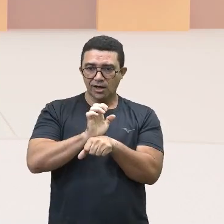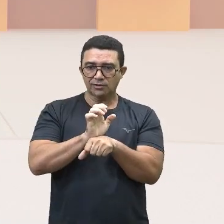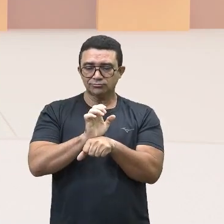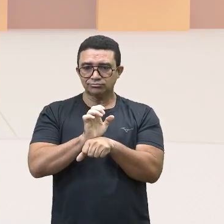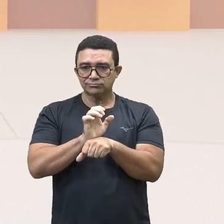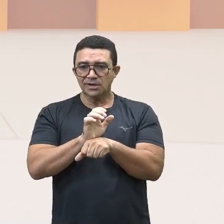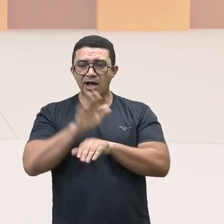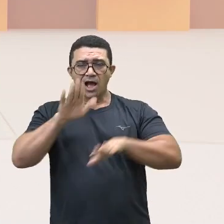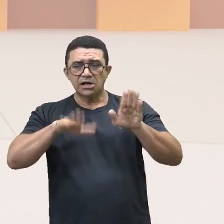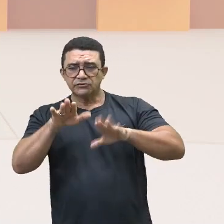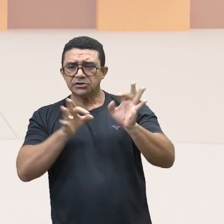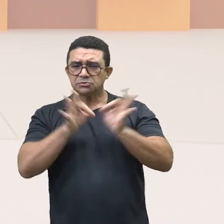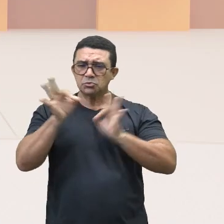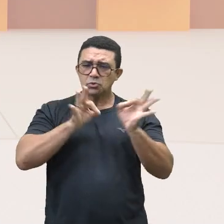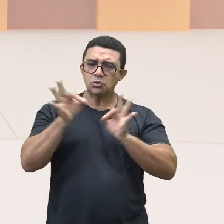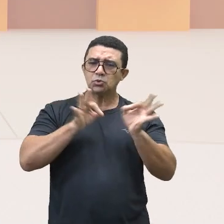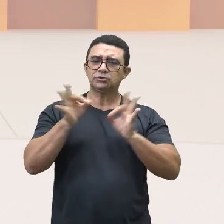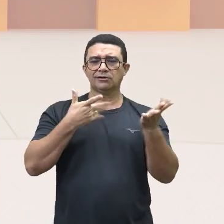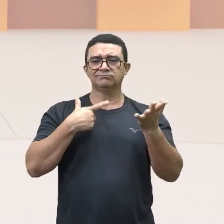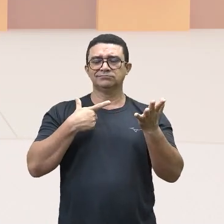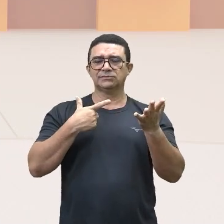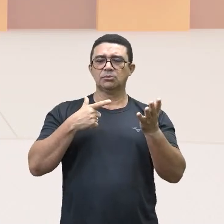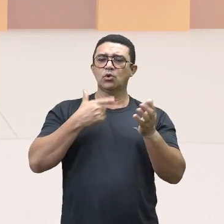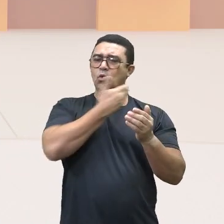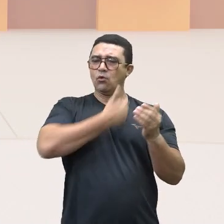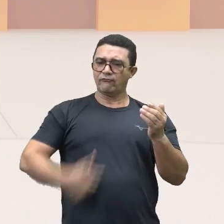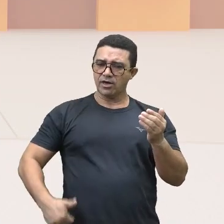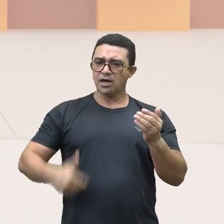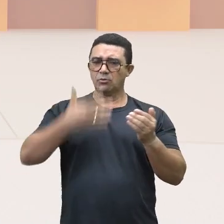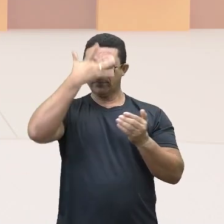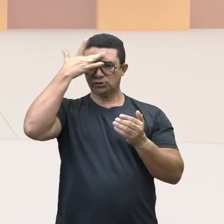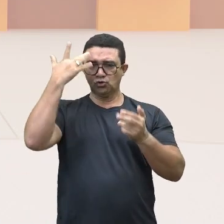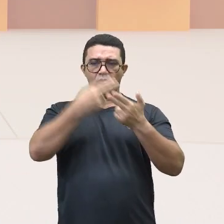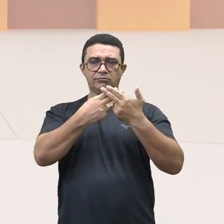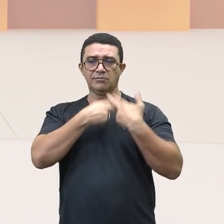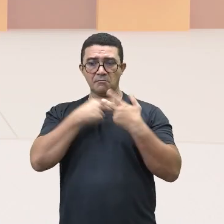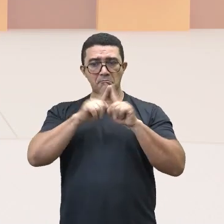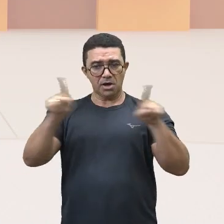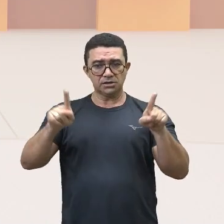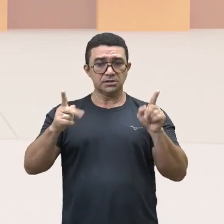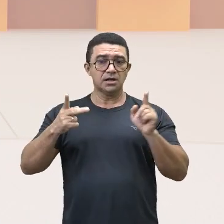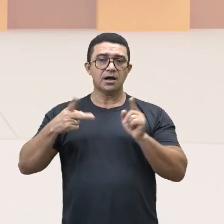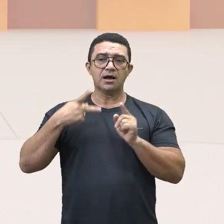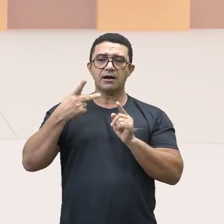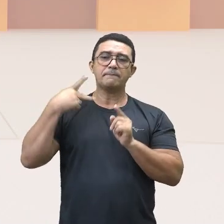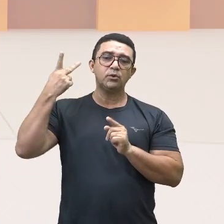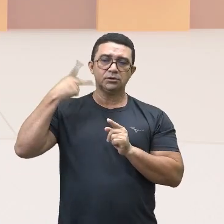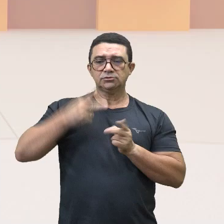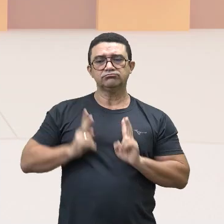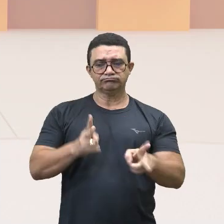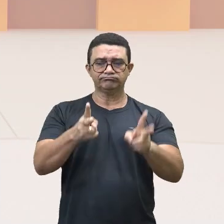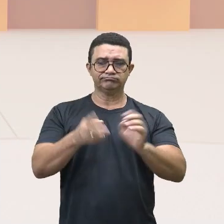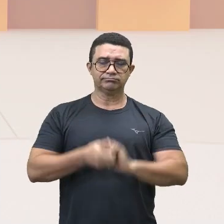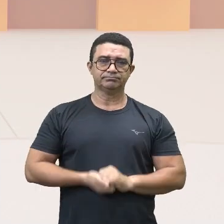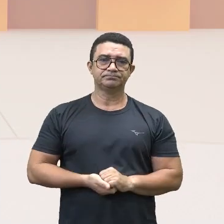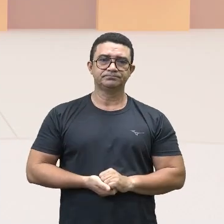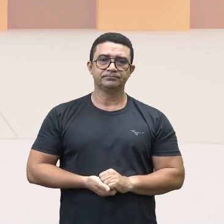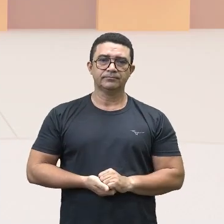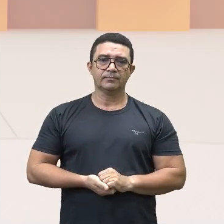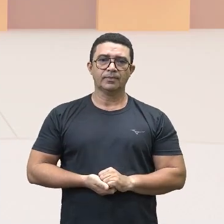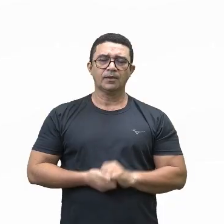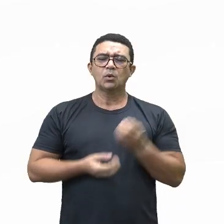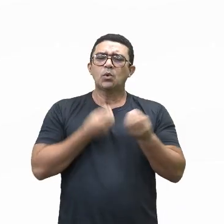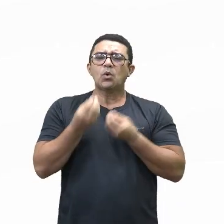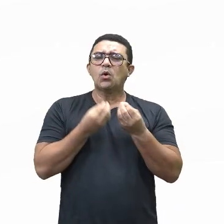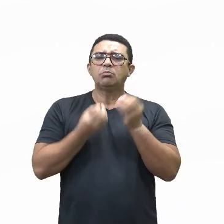vezes mudam os governantes, mas as políticas elas continuam, certo? Muito bem. Mas como é que